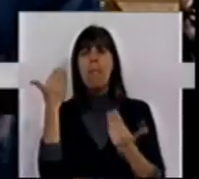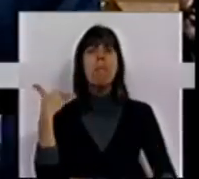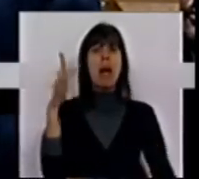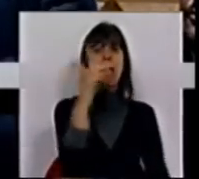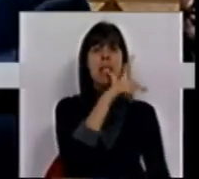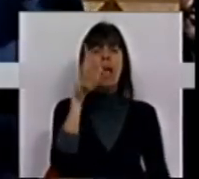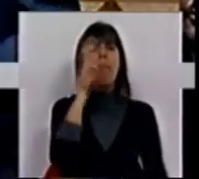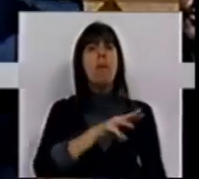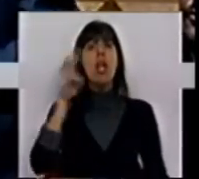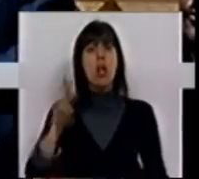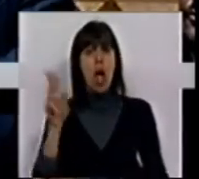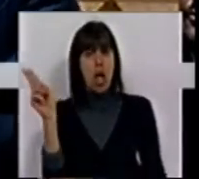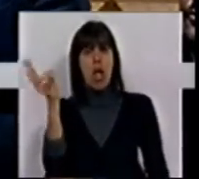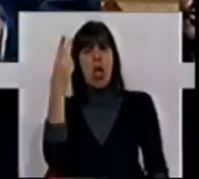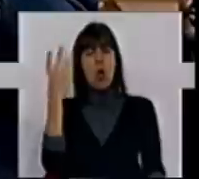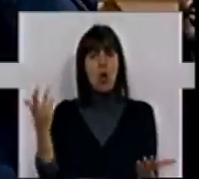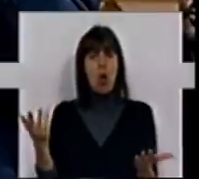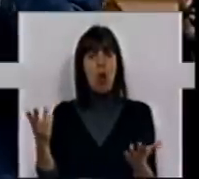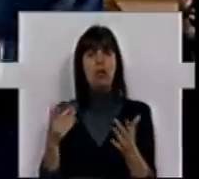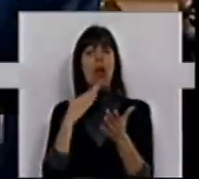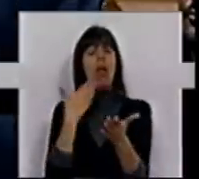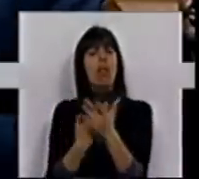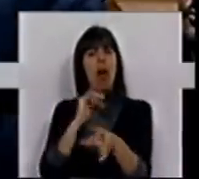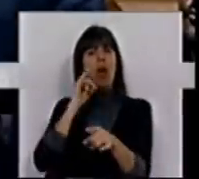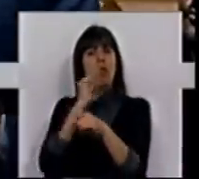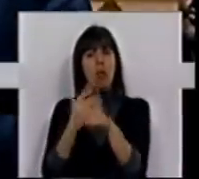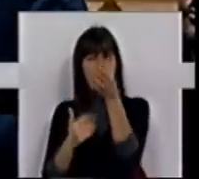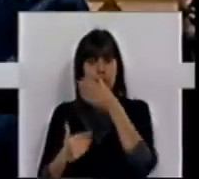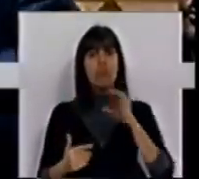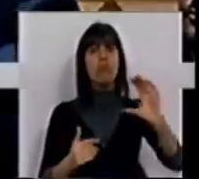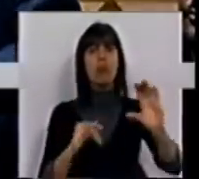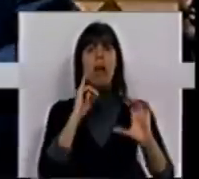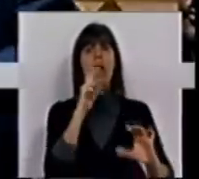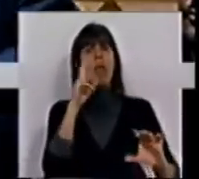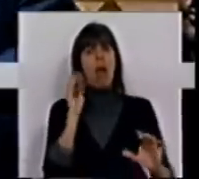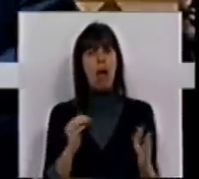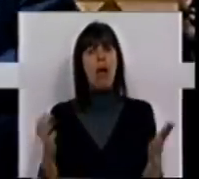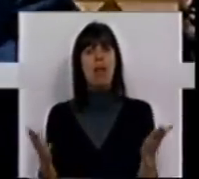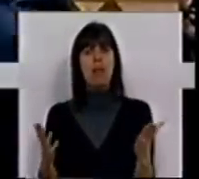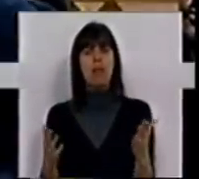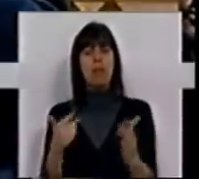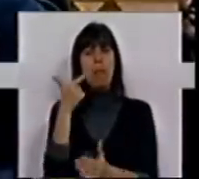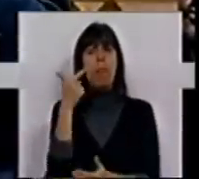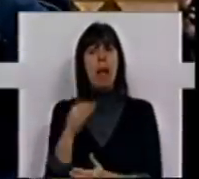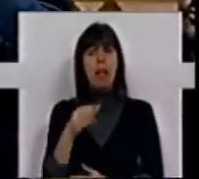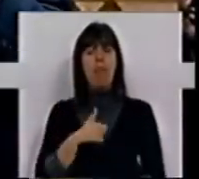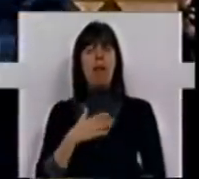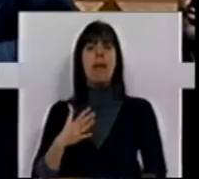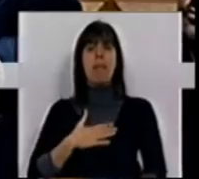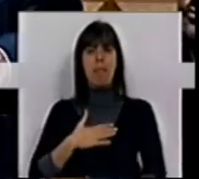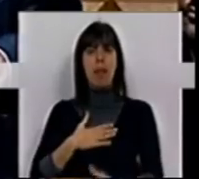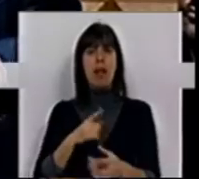mais de 100 milhões de euros, contribui com outro tanto para o IRS. A TAP é uma